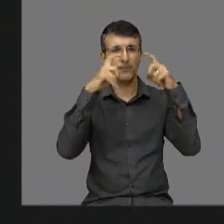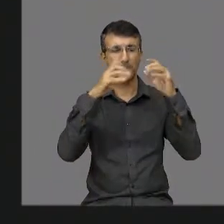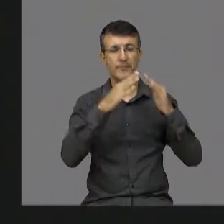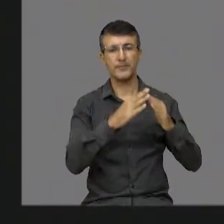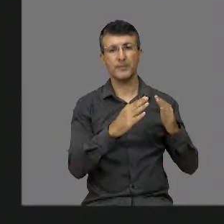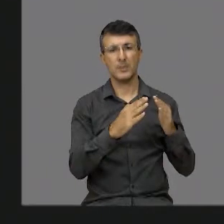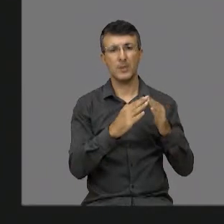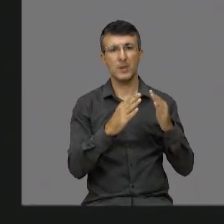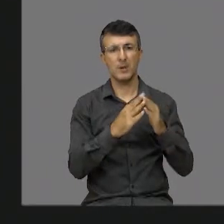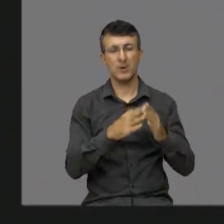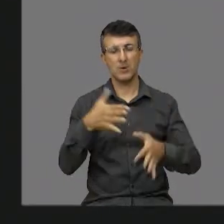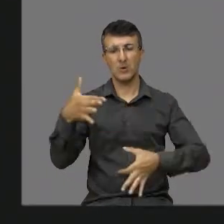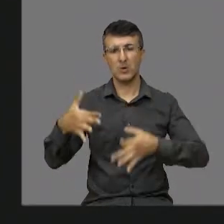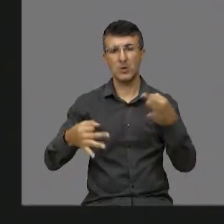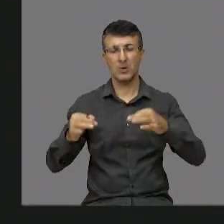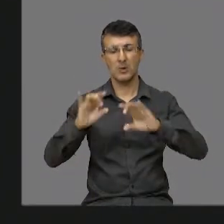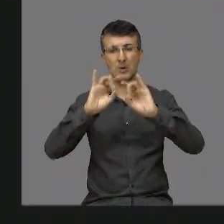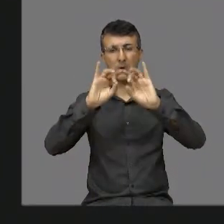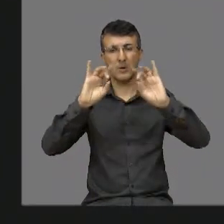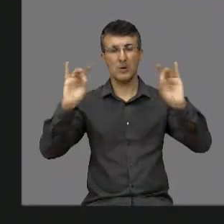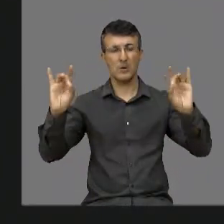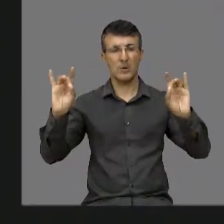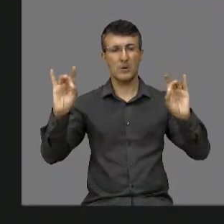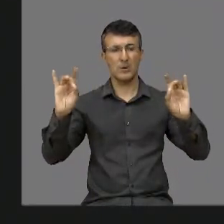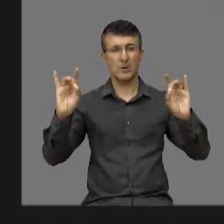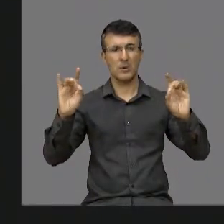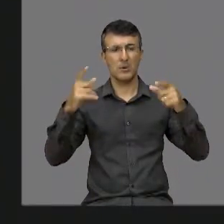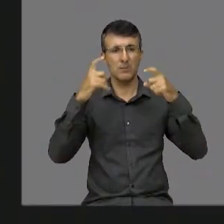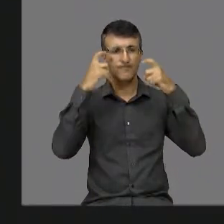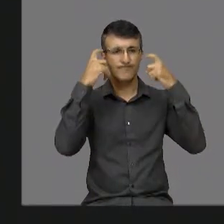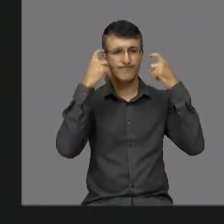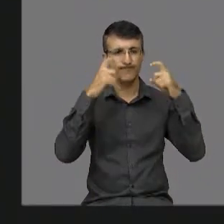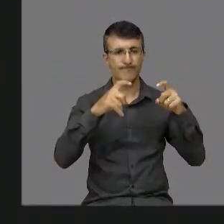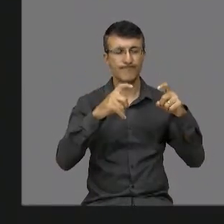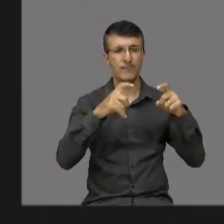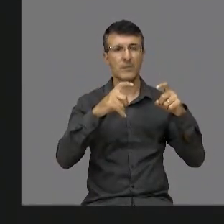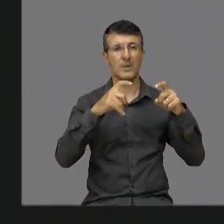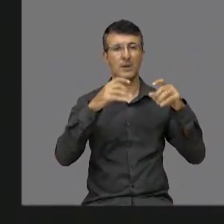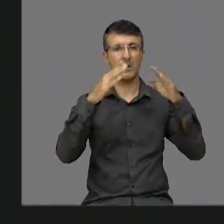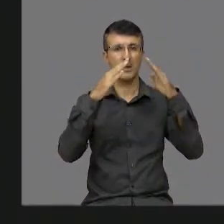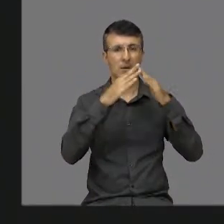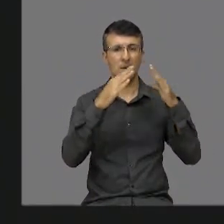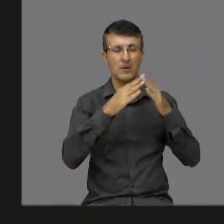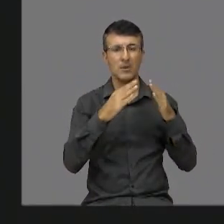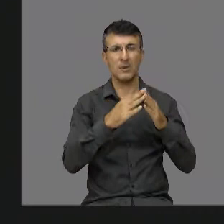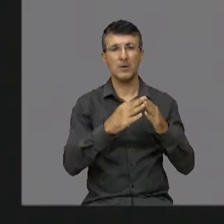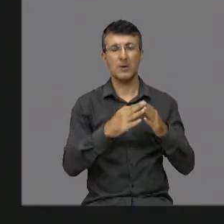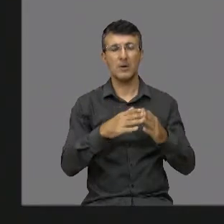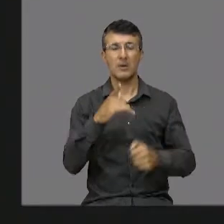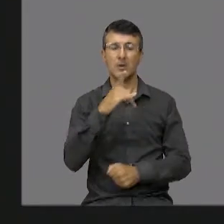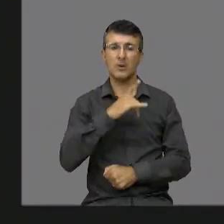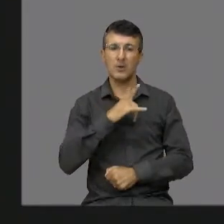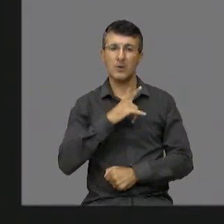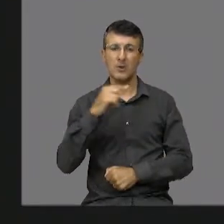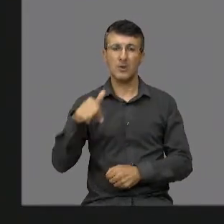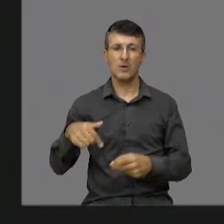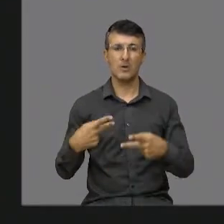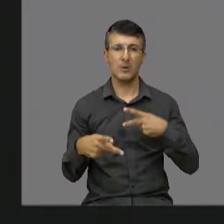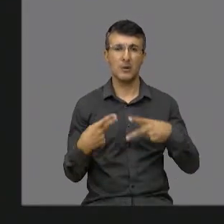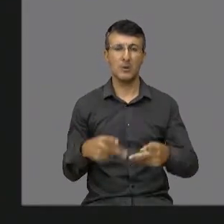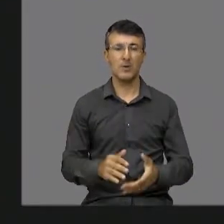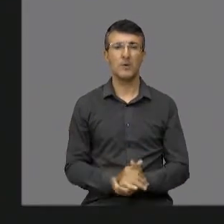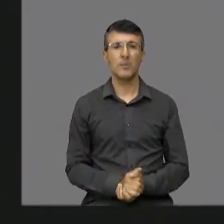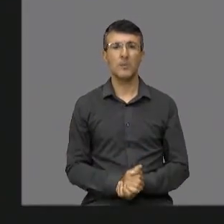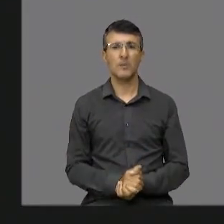de violência doméstica que nós temos aqui em São José. Posso passar para você chamar a nossa segunda e depois